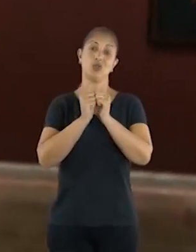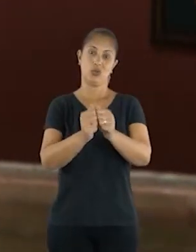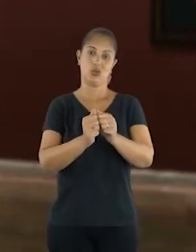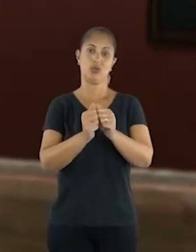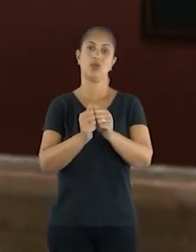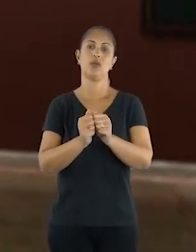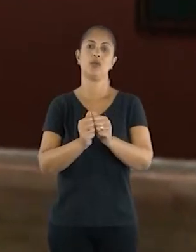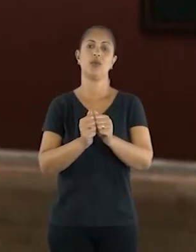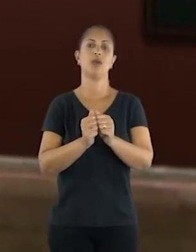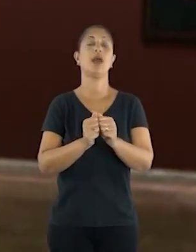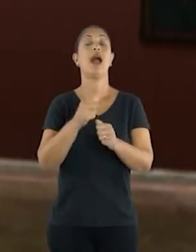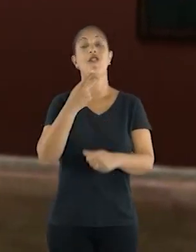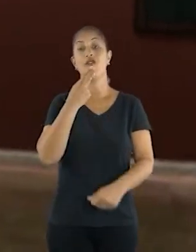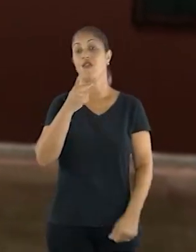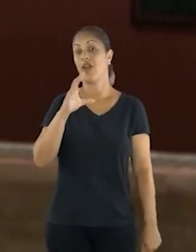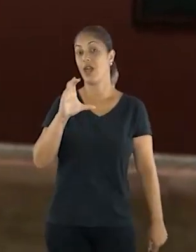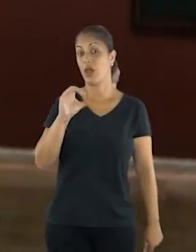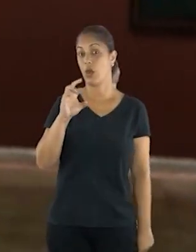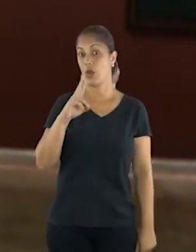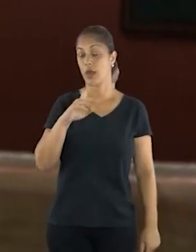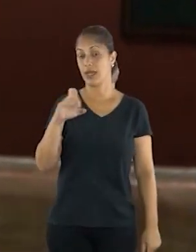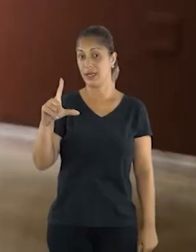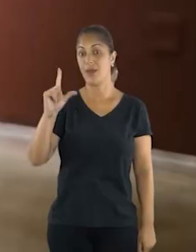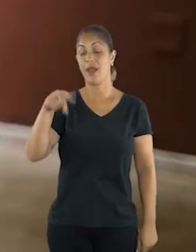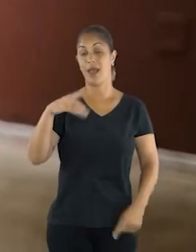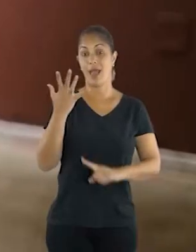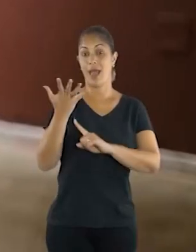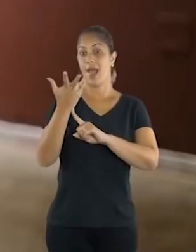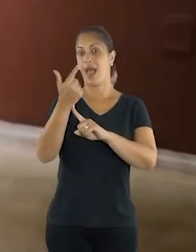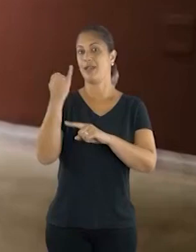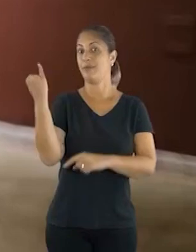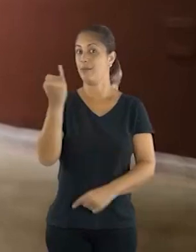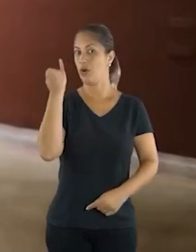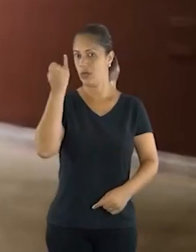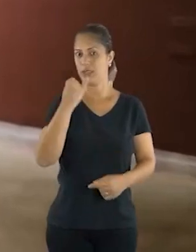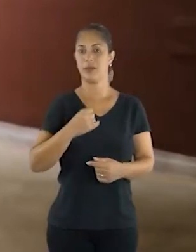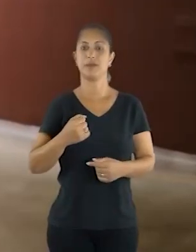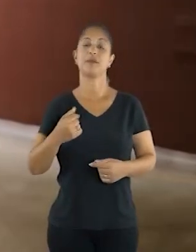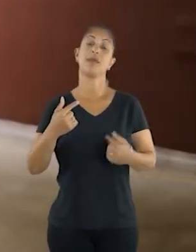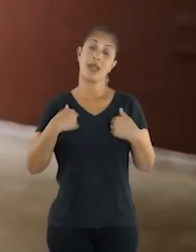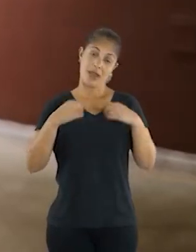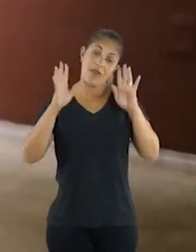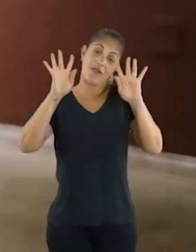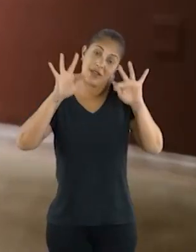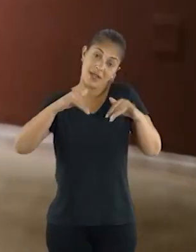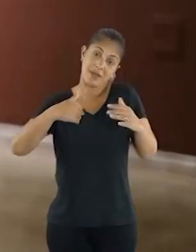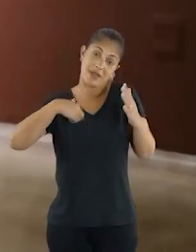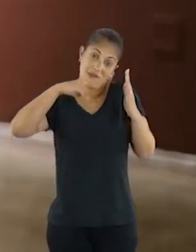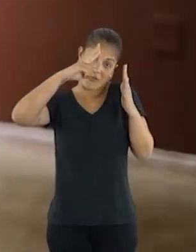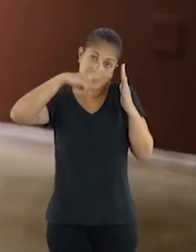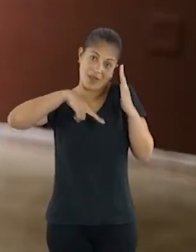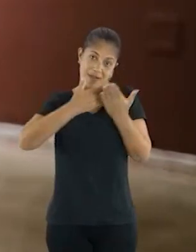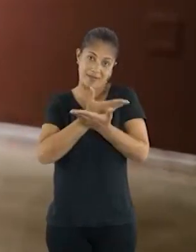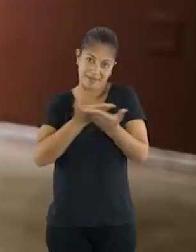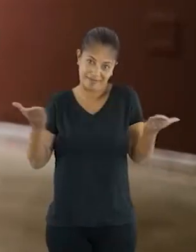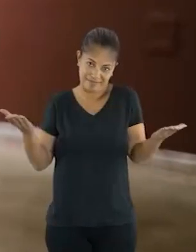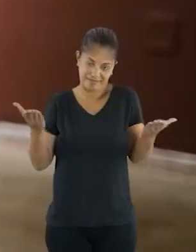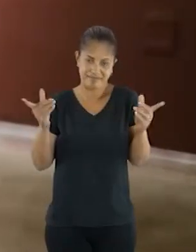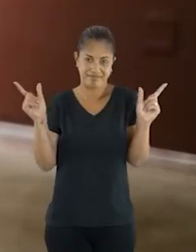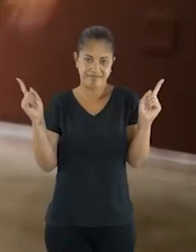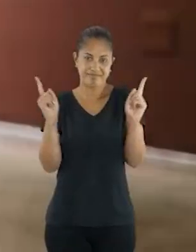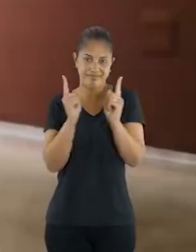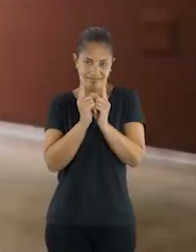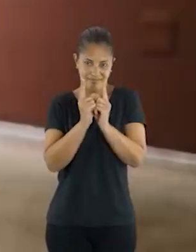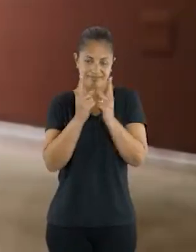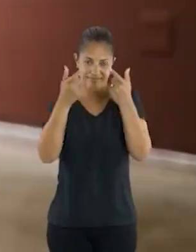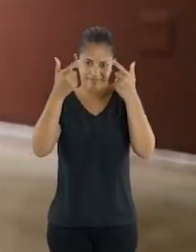Então, ele considerava que o cordel era a arte mais importante. Então, eu vou terminar lendo para vocês um